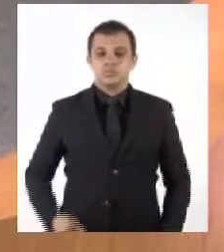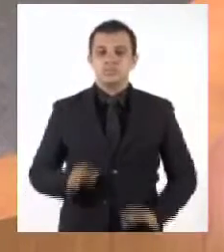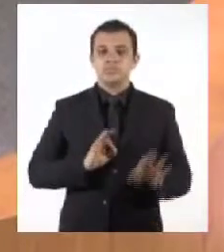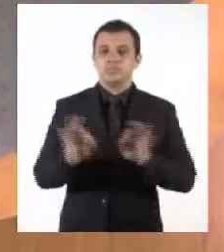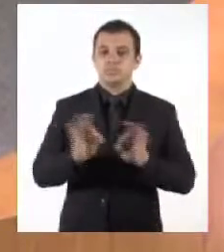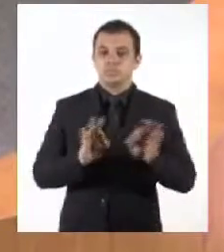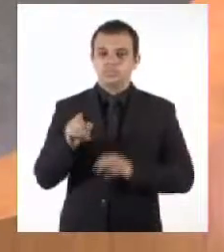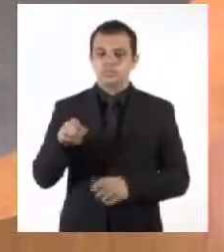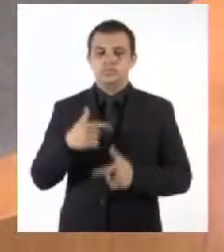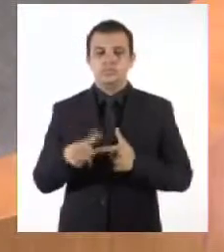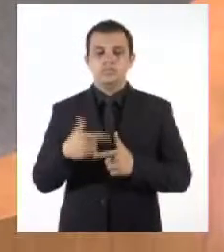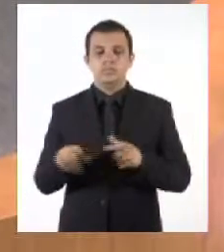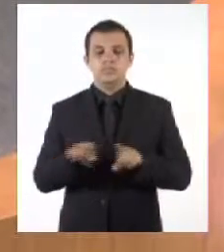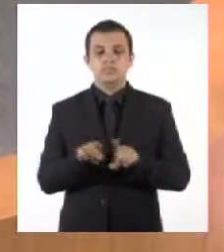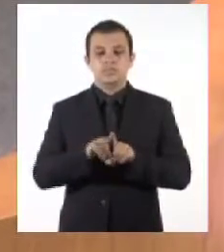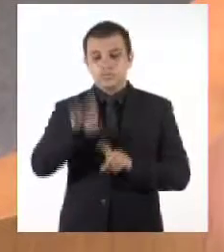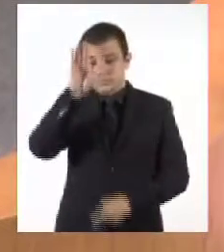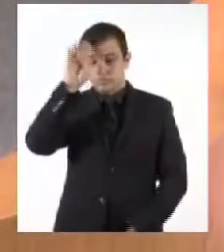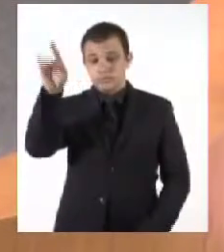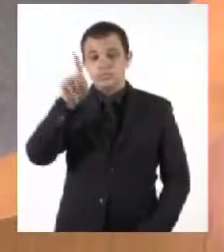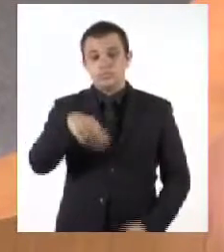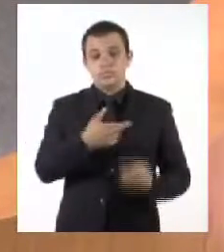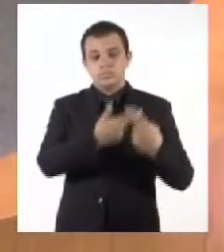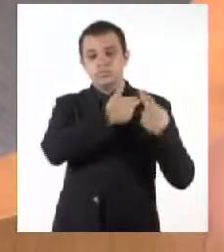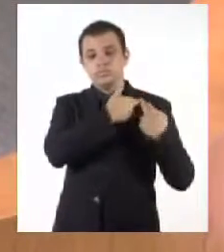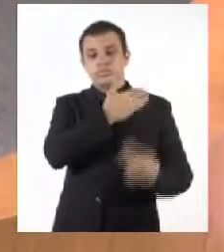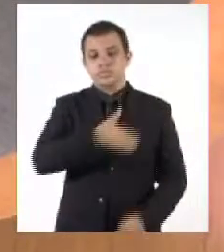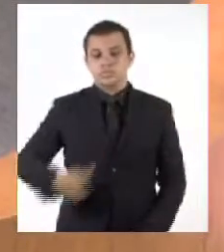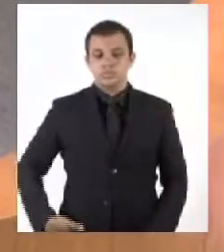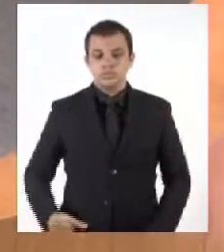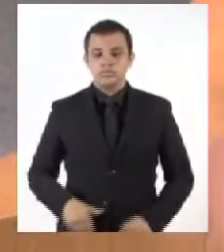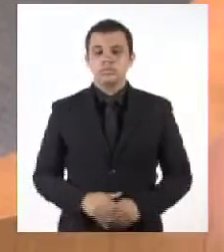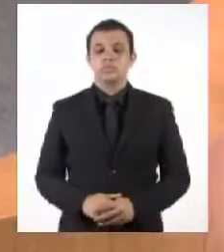e, principalmente, é responsabilidade do governo